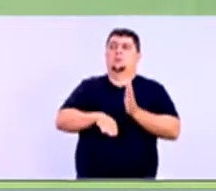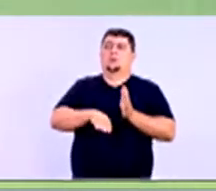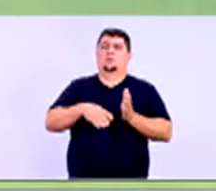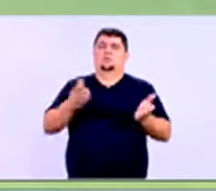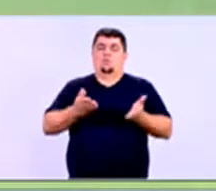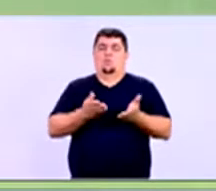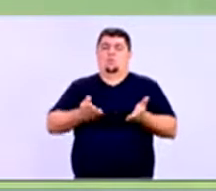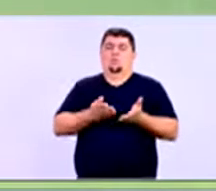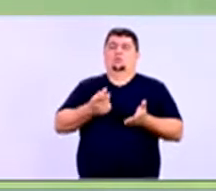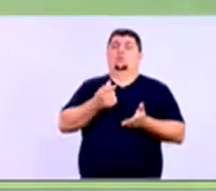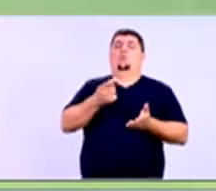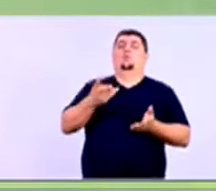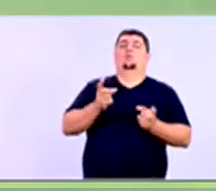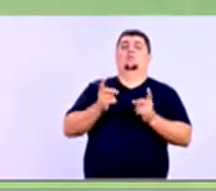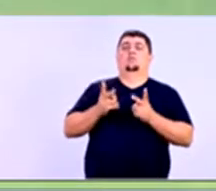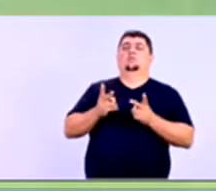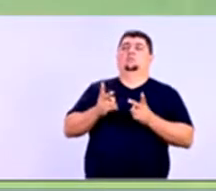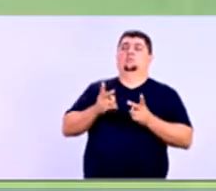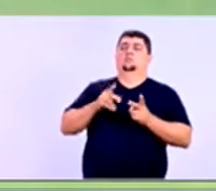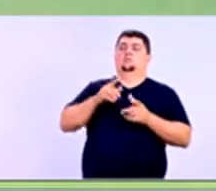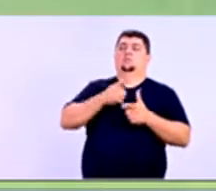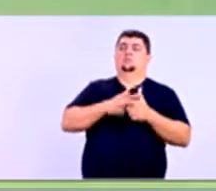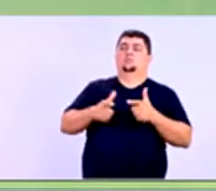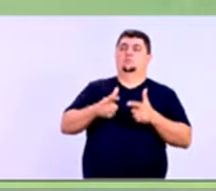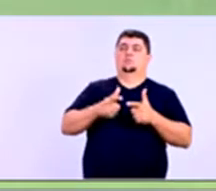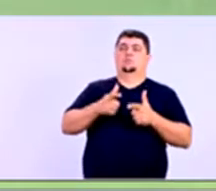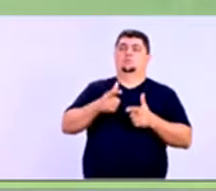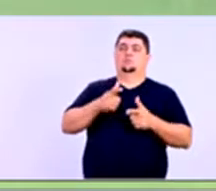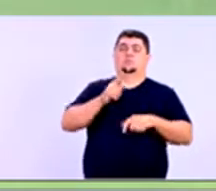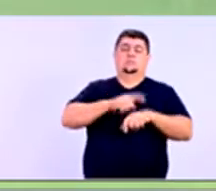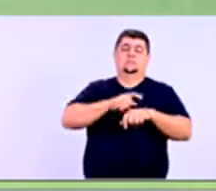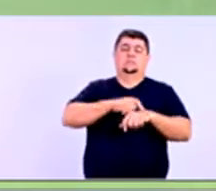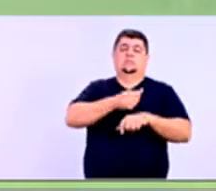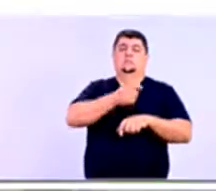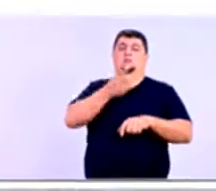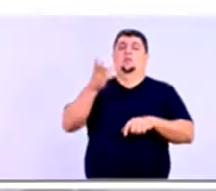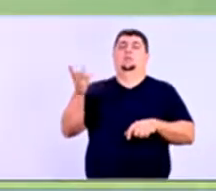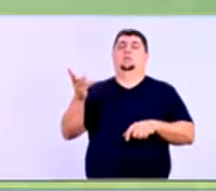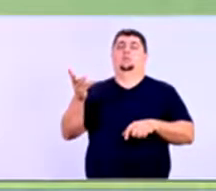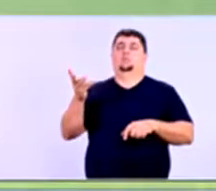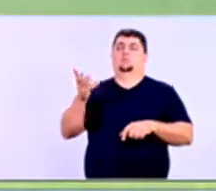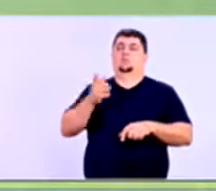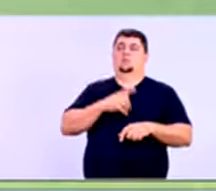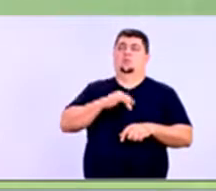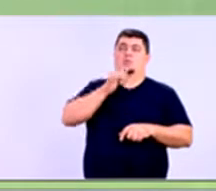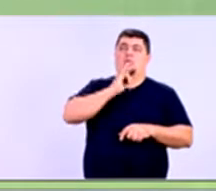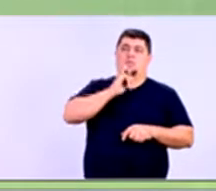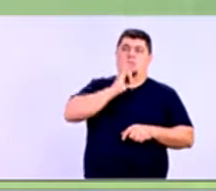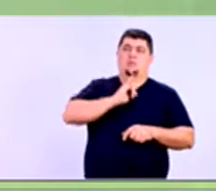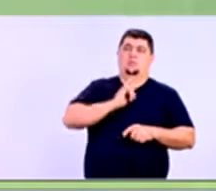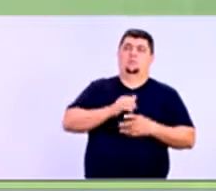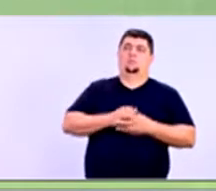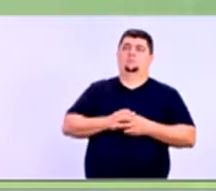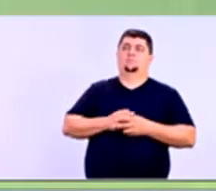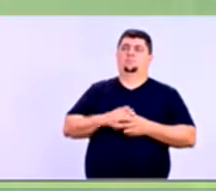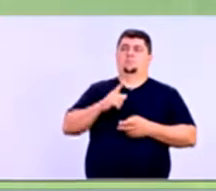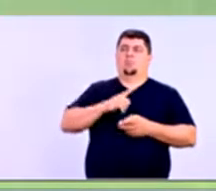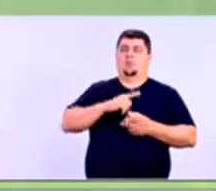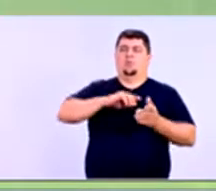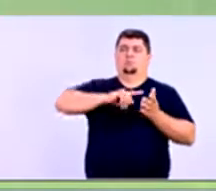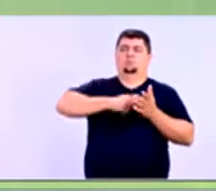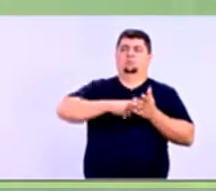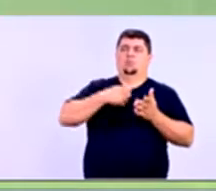valendo no futuro, dividindo pelo período. Ou seja, meu exemplo, um equipamento